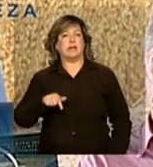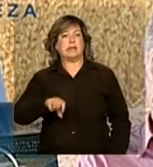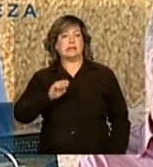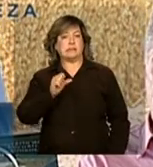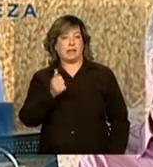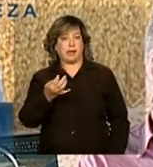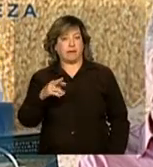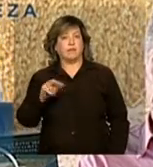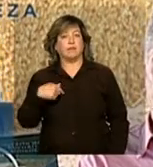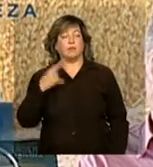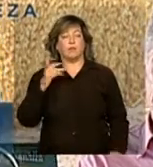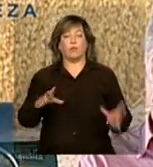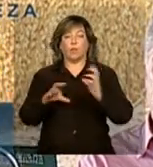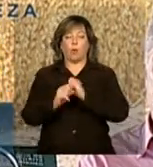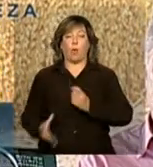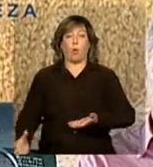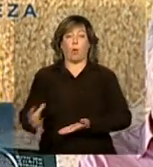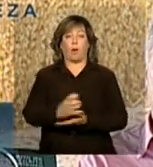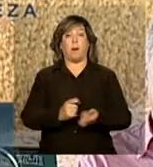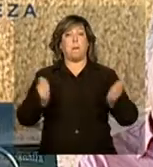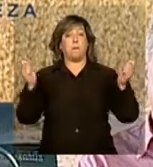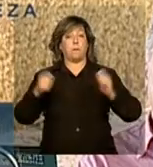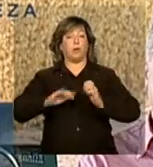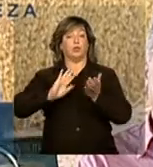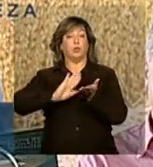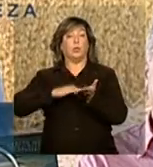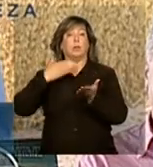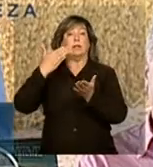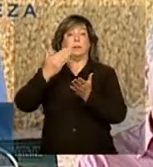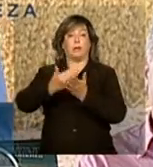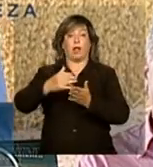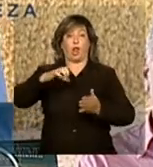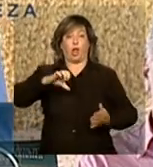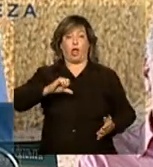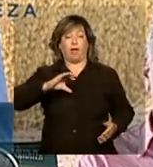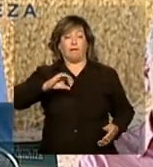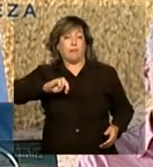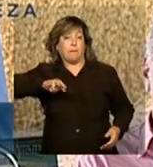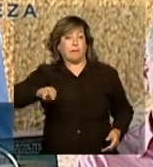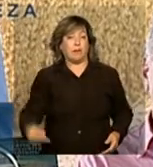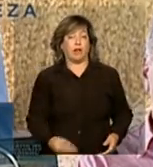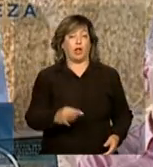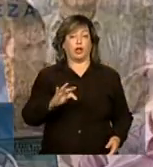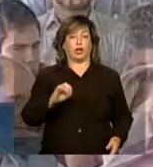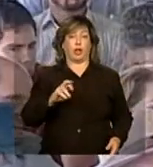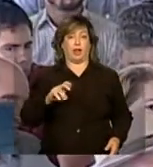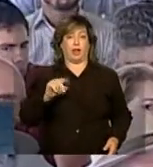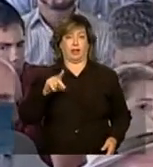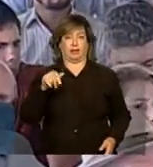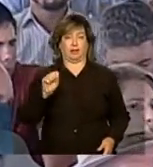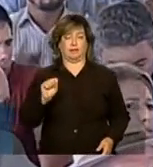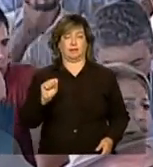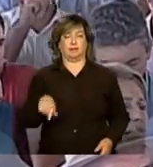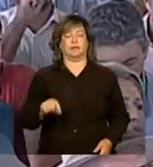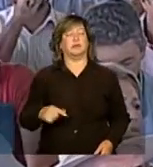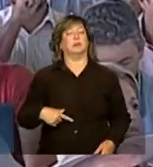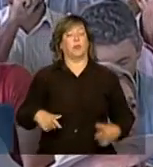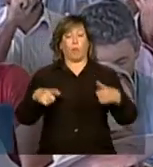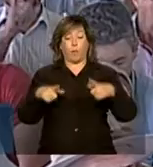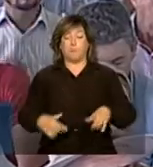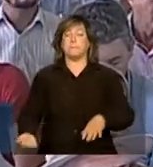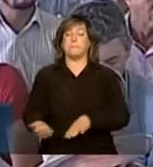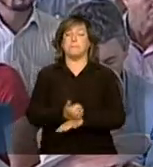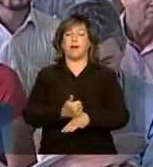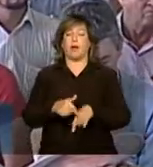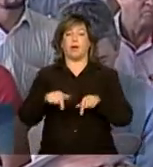uma colheita que pode ultrapassar 90 milhões de toneladas. Não poderíamos ter escolhido local melhor para esta